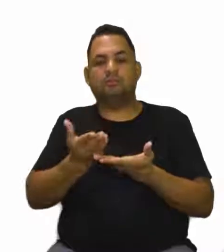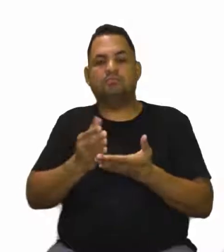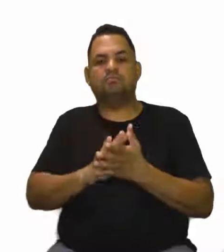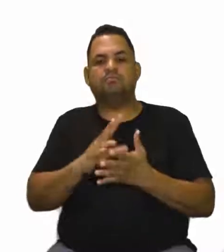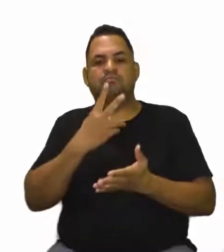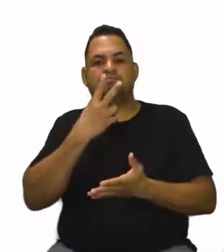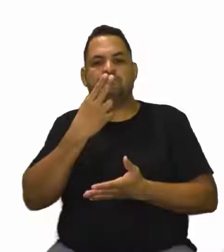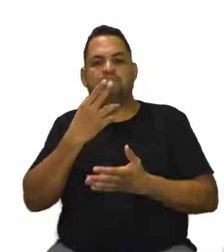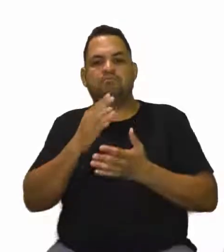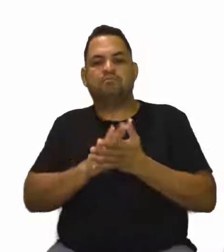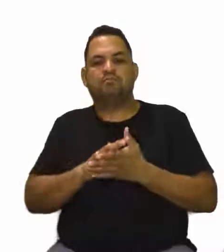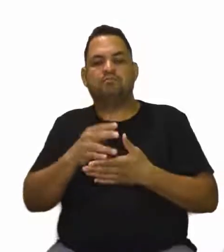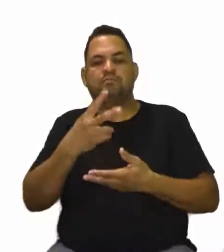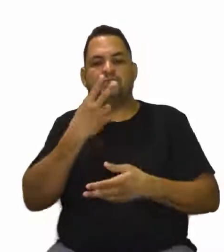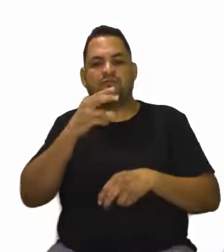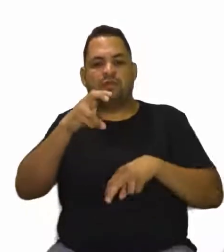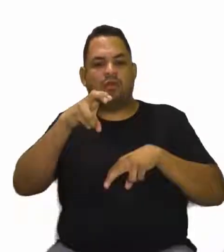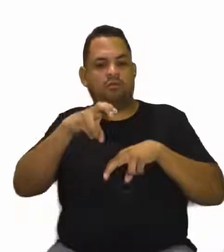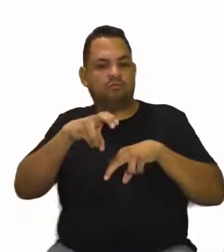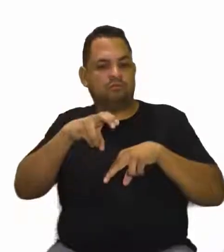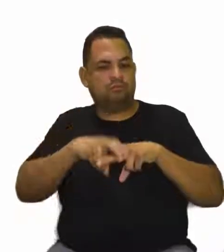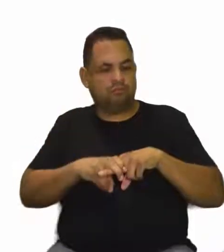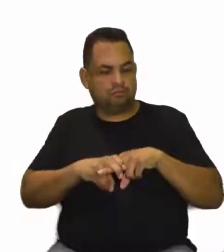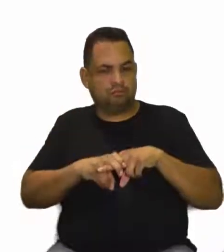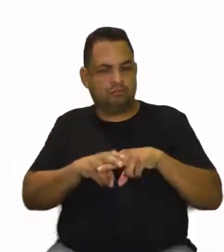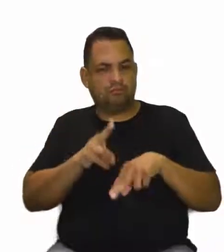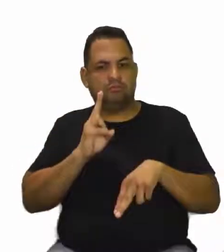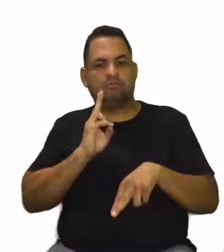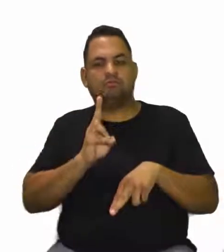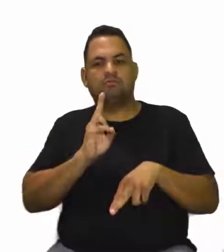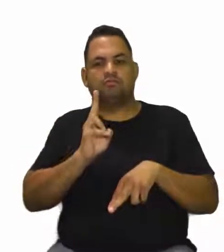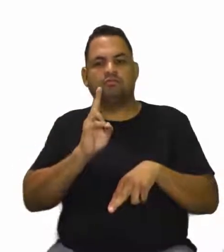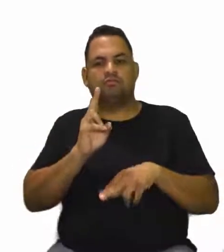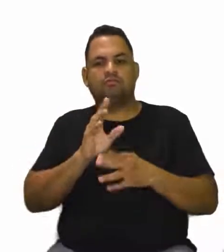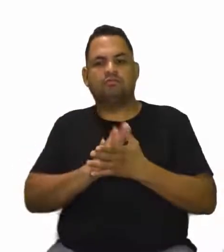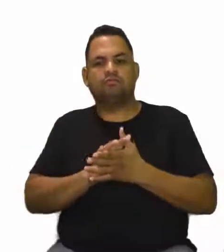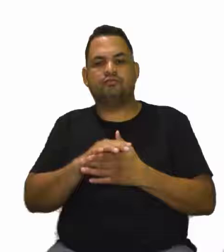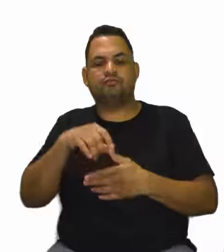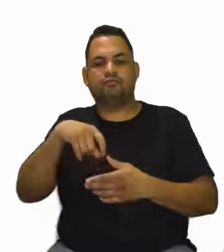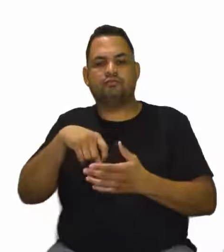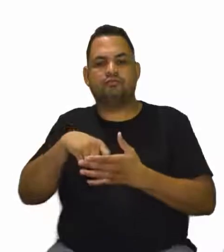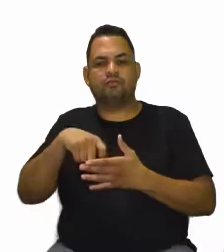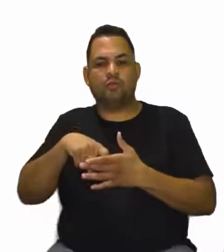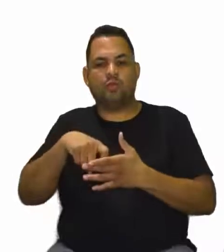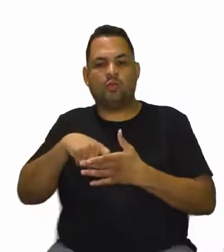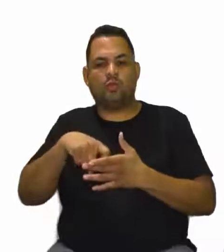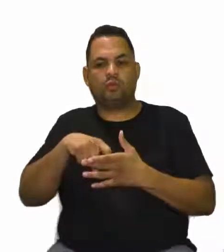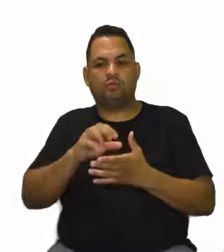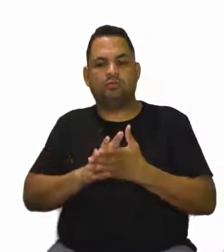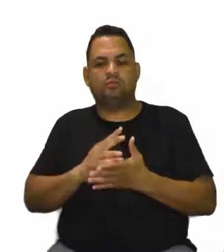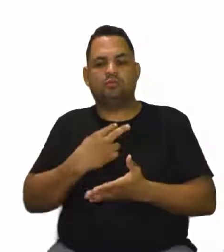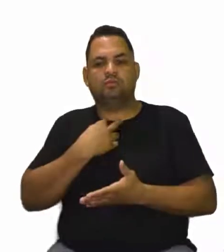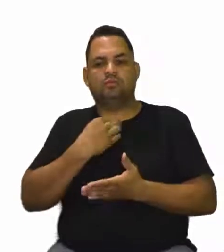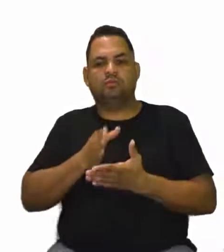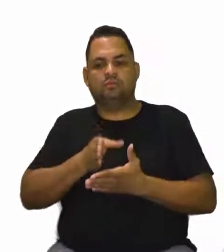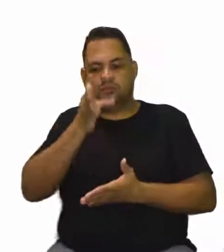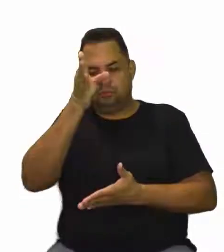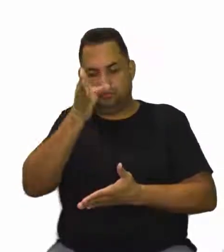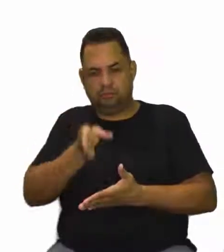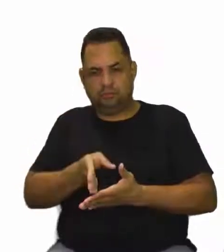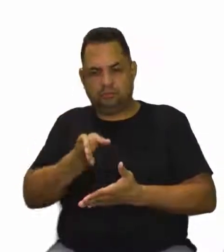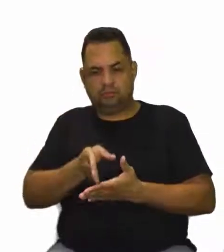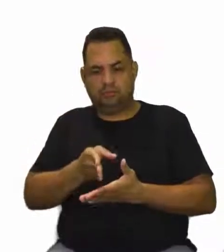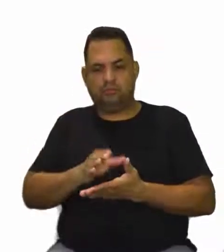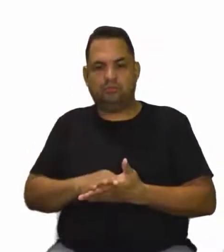se eu fosse sentar, e vou manter aqui o meu joelho sem passar da ponta